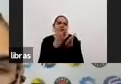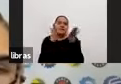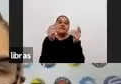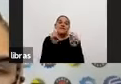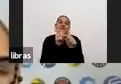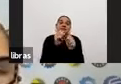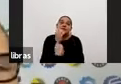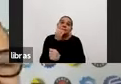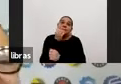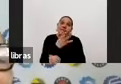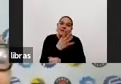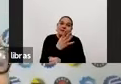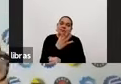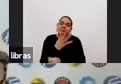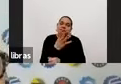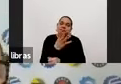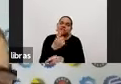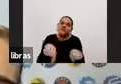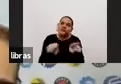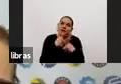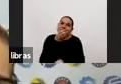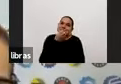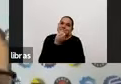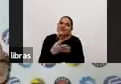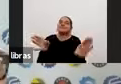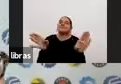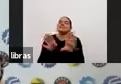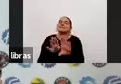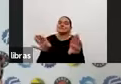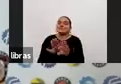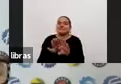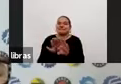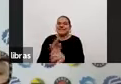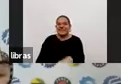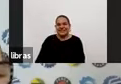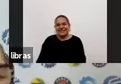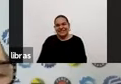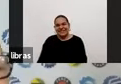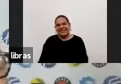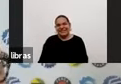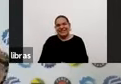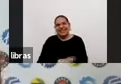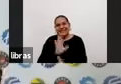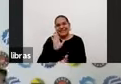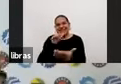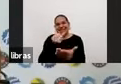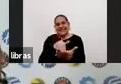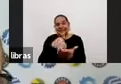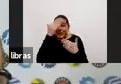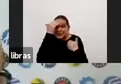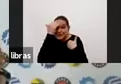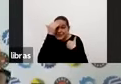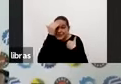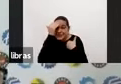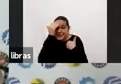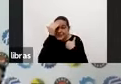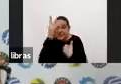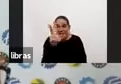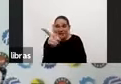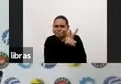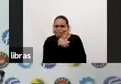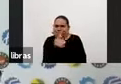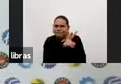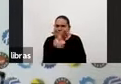o bem, com certeza. Um show. Parabéns. Fiquem com Deus. Até a próxima. Obrigada. Esses dois estão no